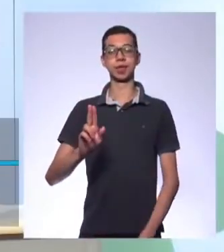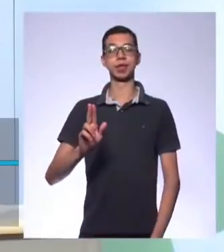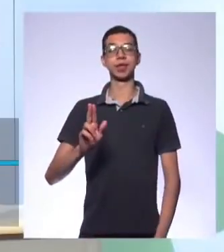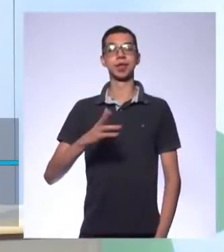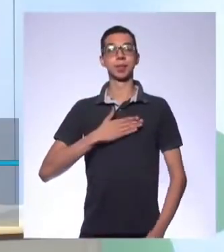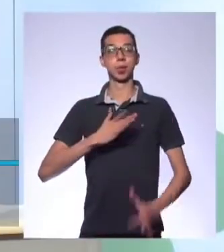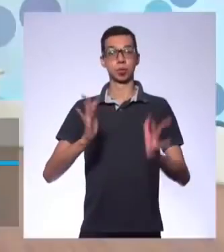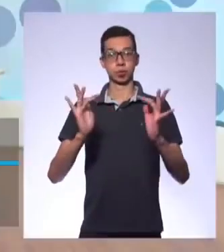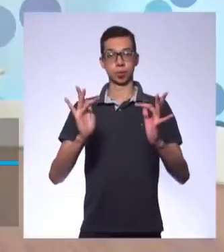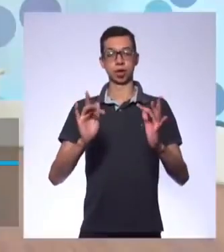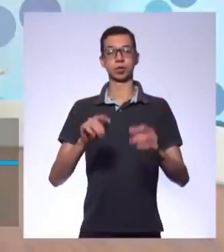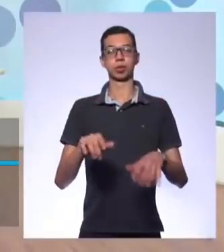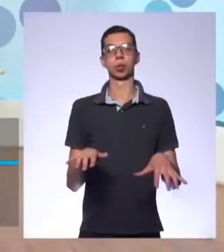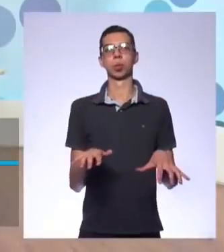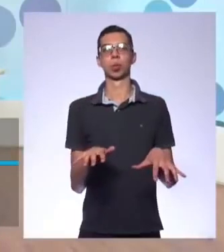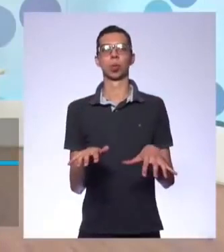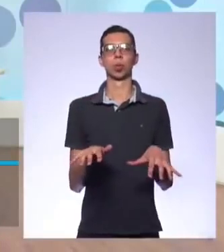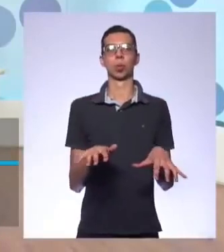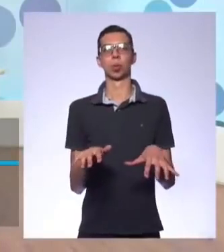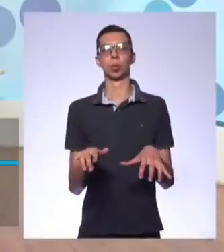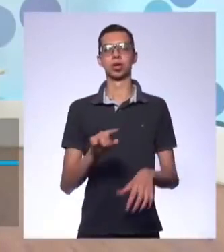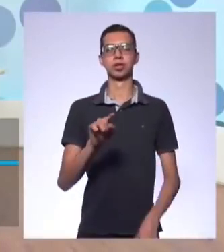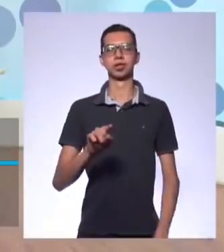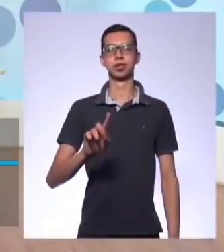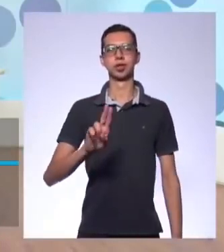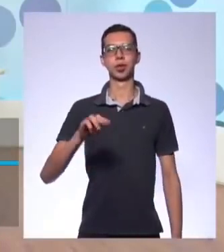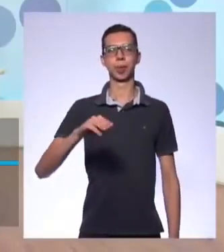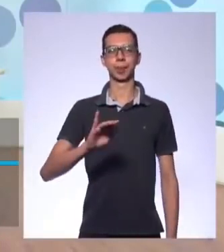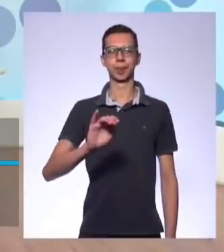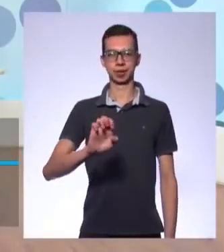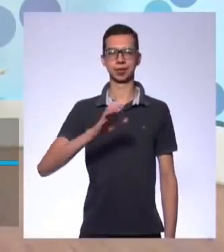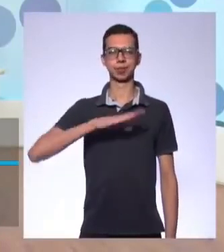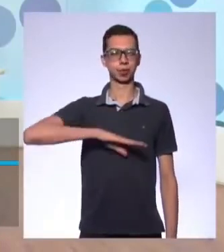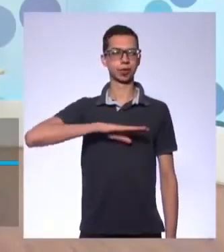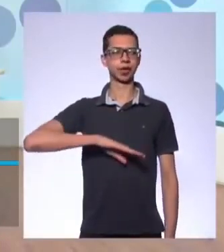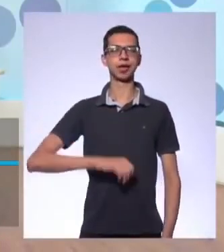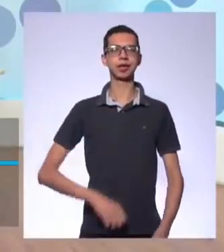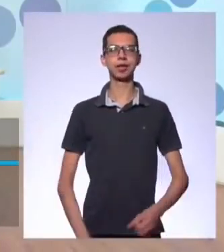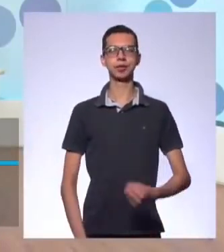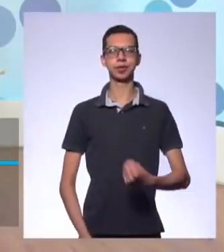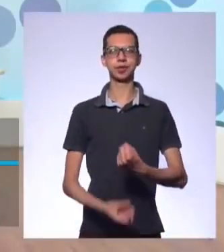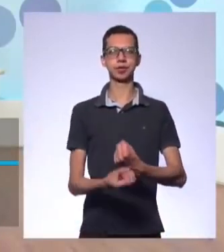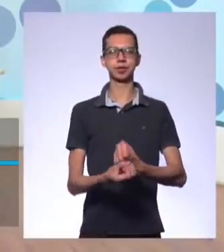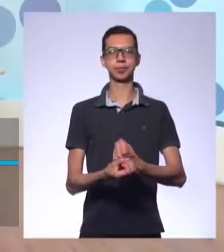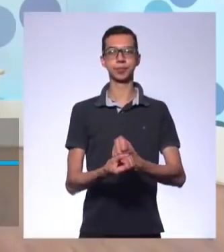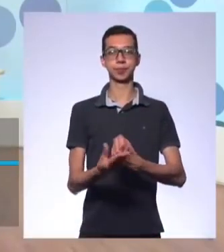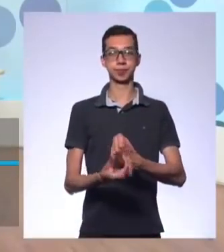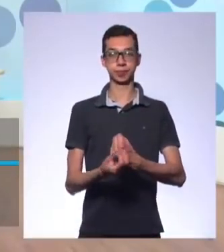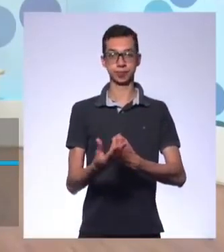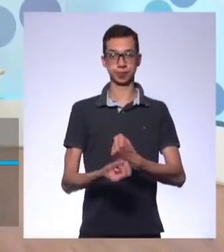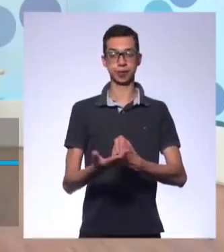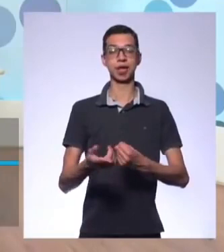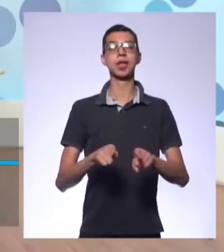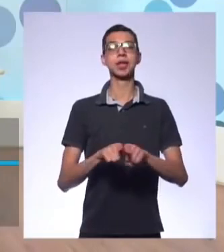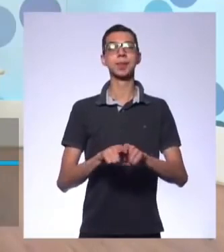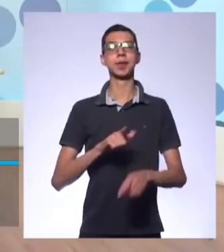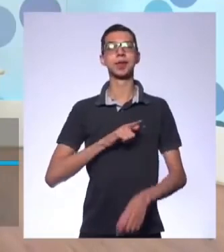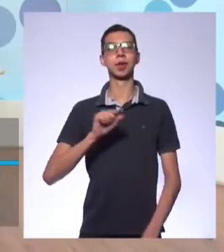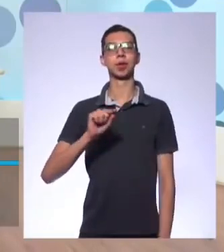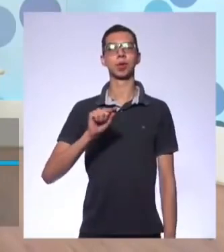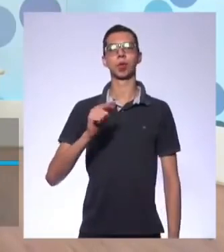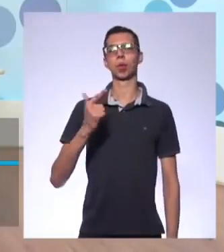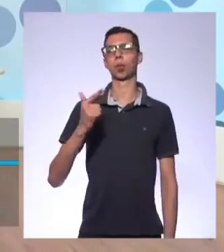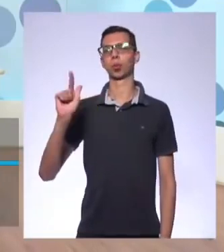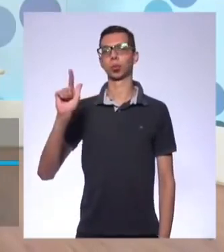português. Não conheço. E a menina chama Julia. Ah, tá. E aí o zumbi, ele